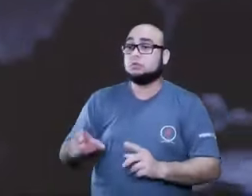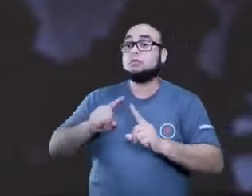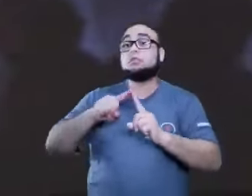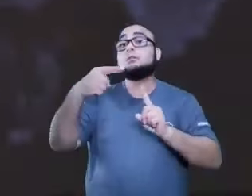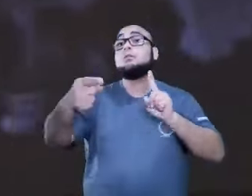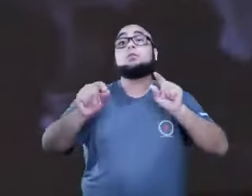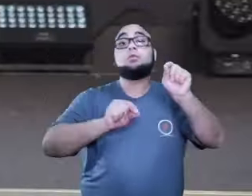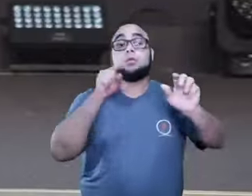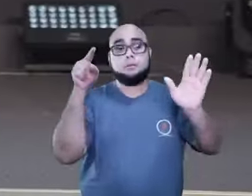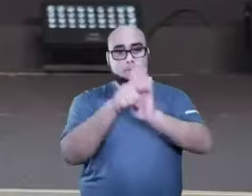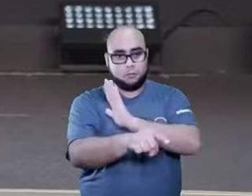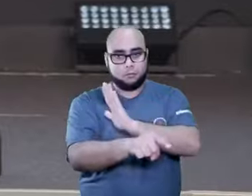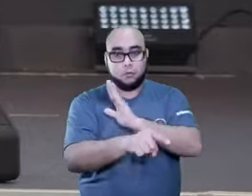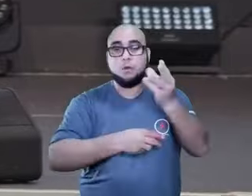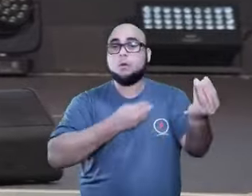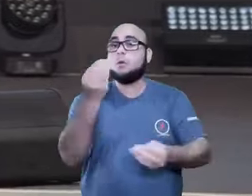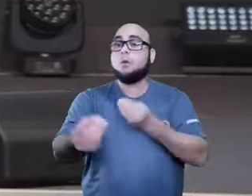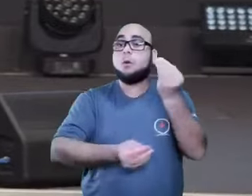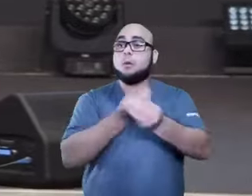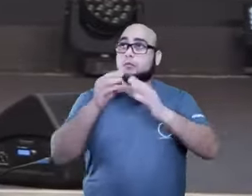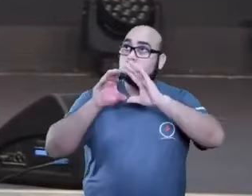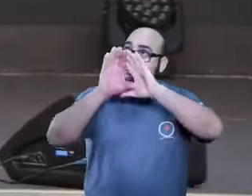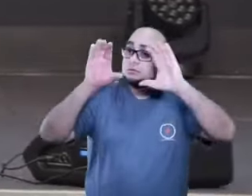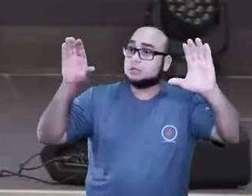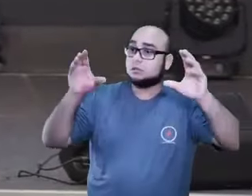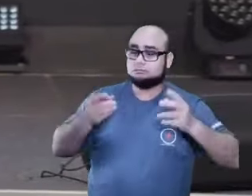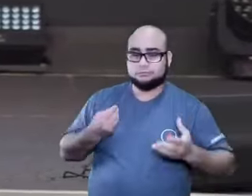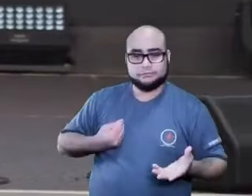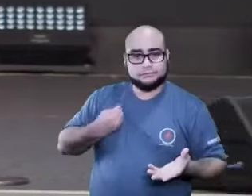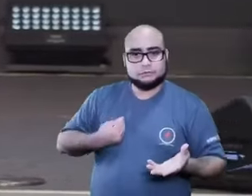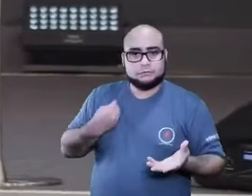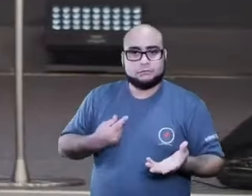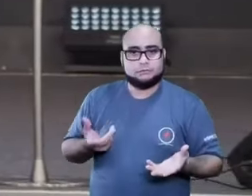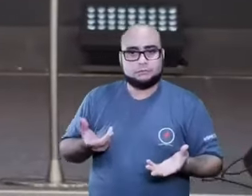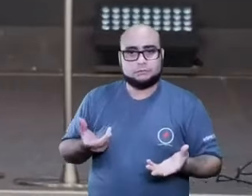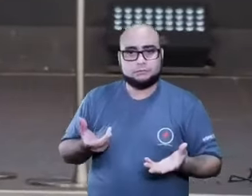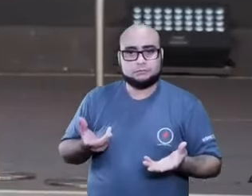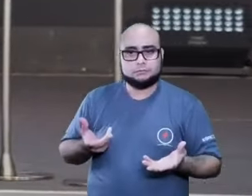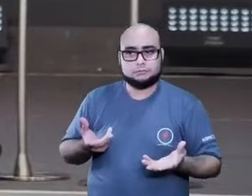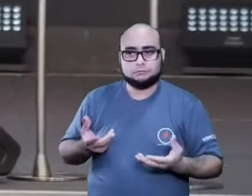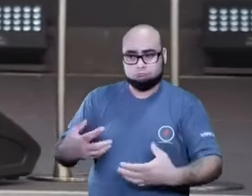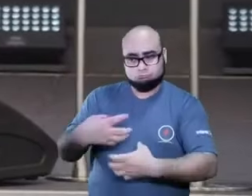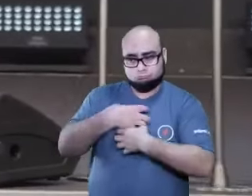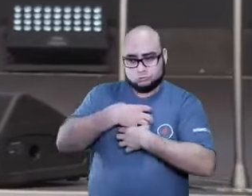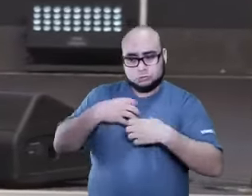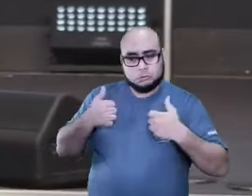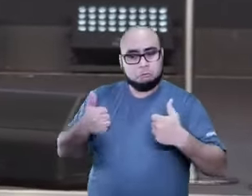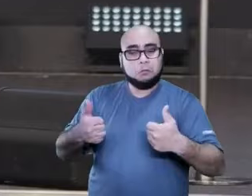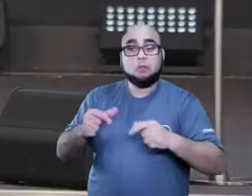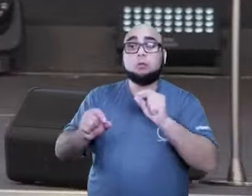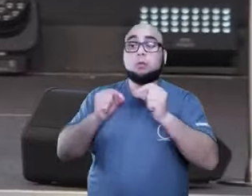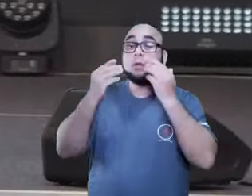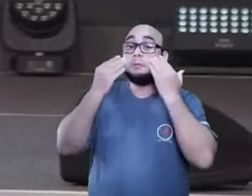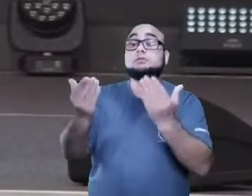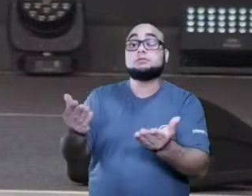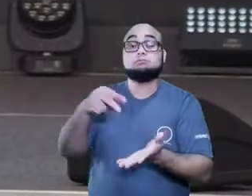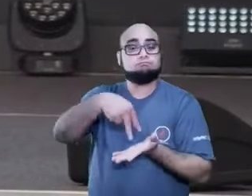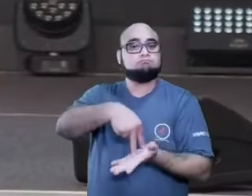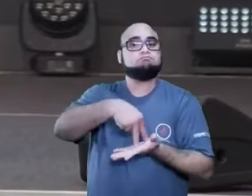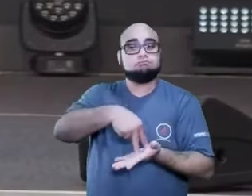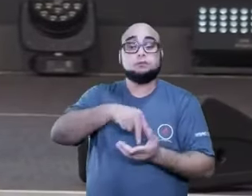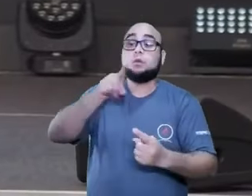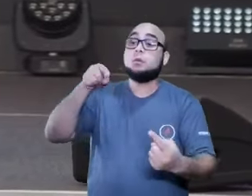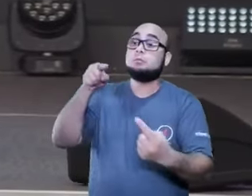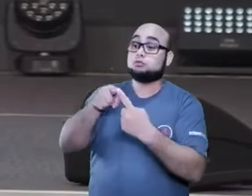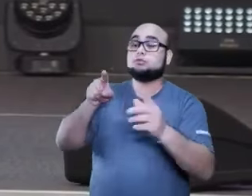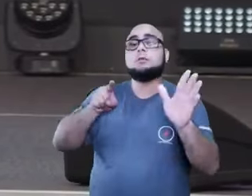herdar a vida eterna. Bem, a abordagem foi correta, foi certa, ele manifesta o propósito da sua vinda, e agora